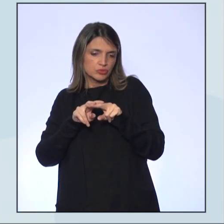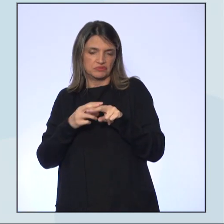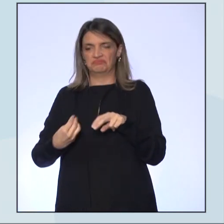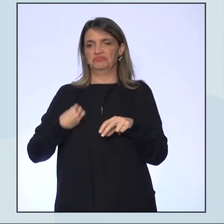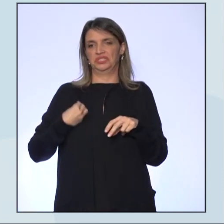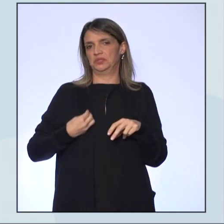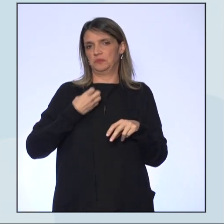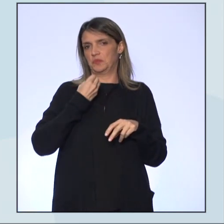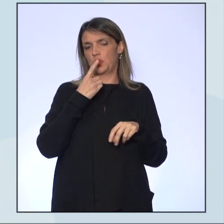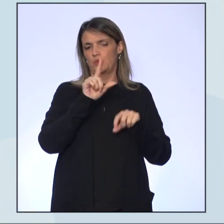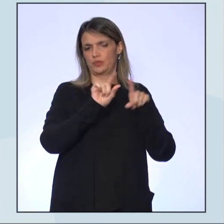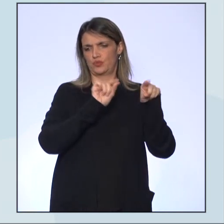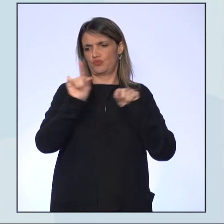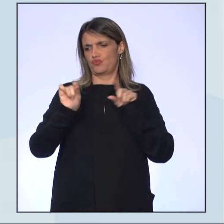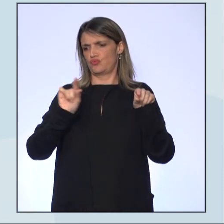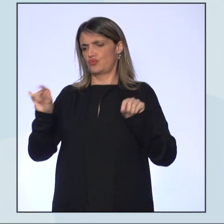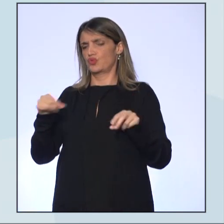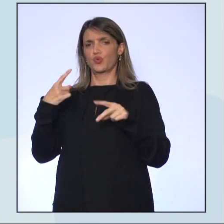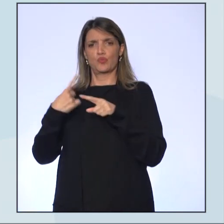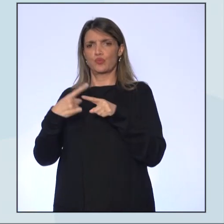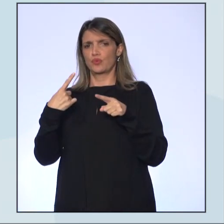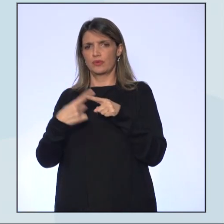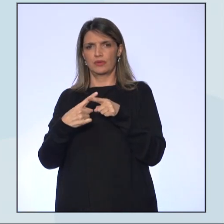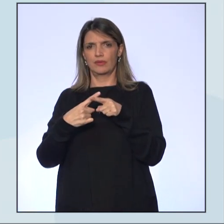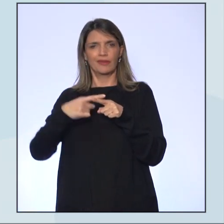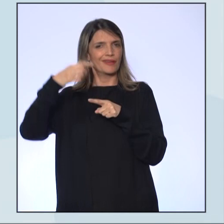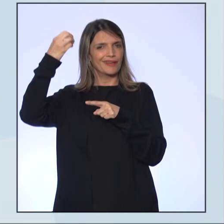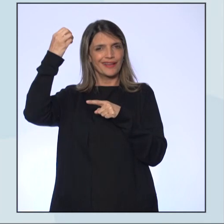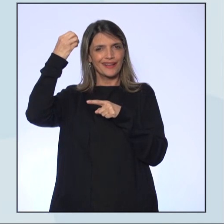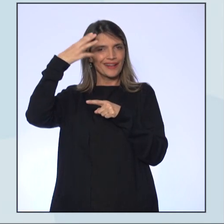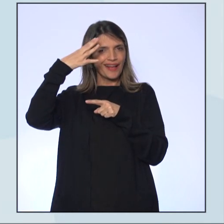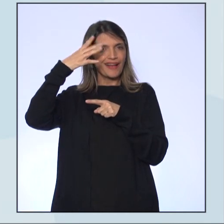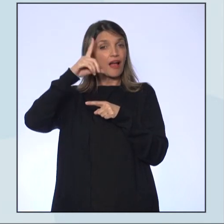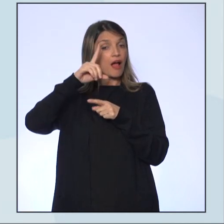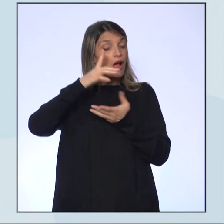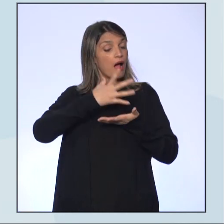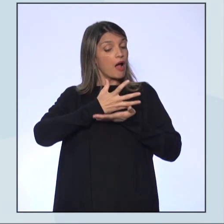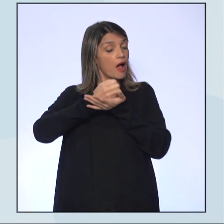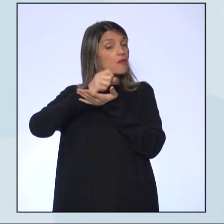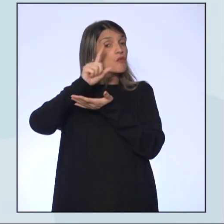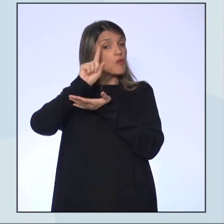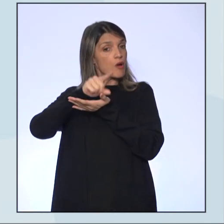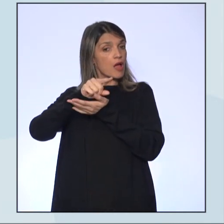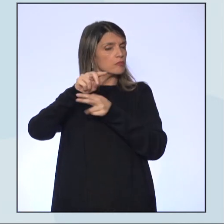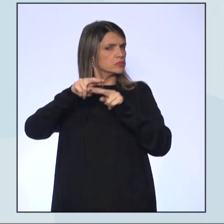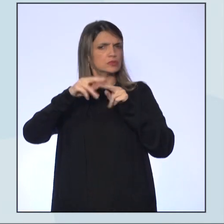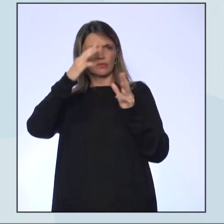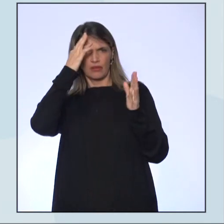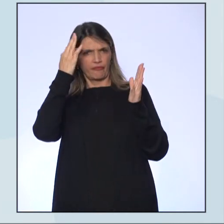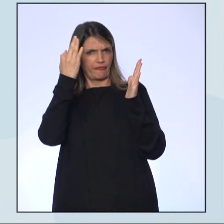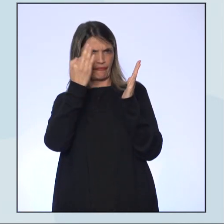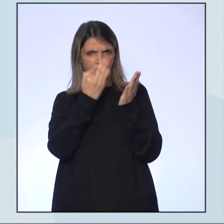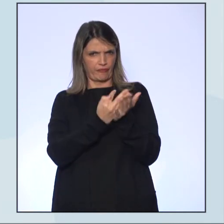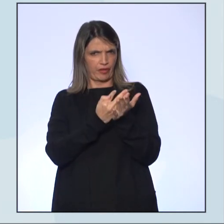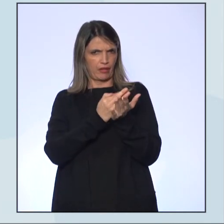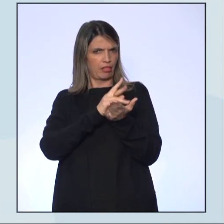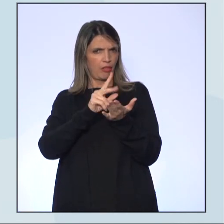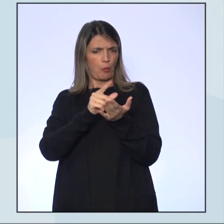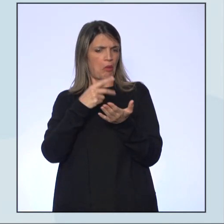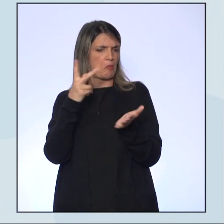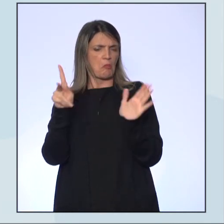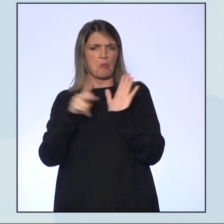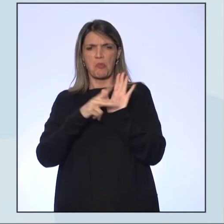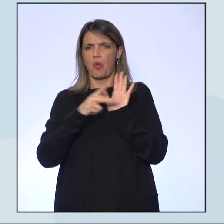que eles foram escolhidos, porque pela graça sois salvos, mediante a fé. E isso não vem de vós, é dom